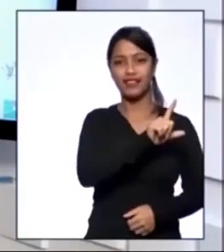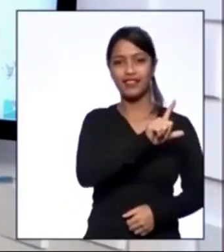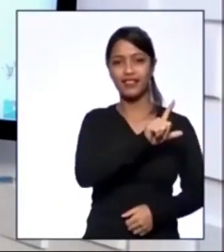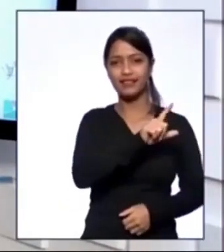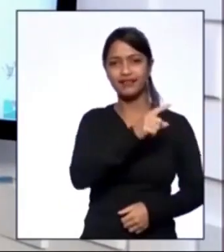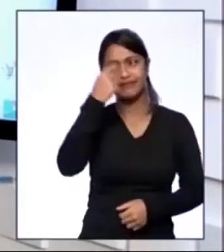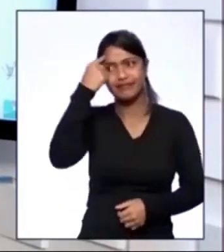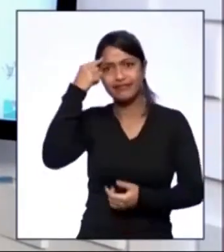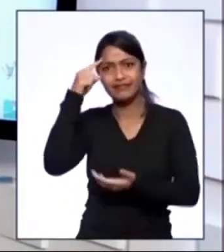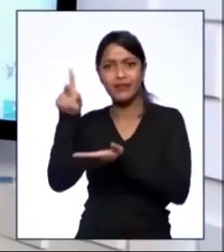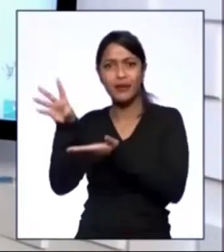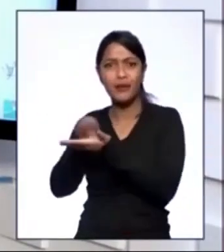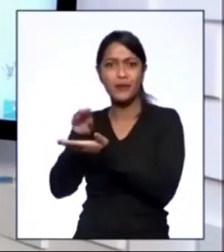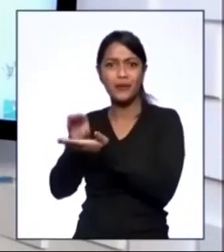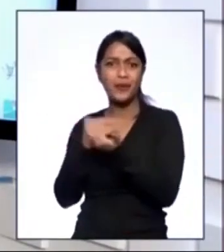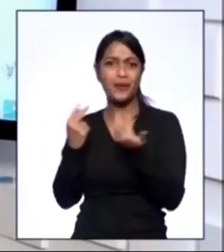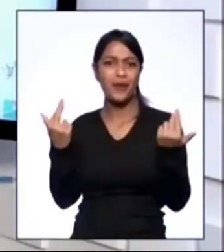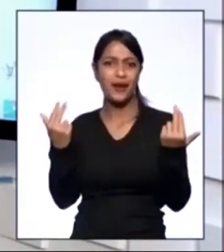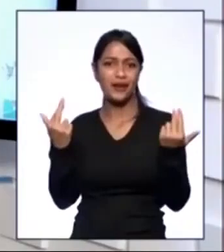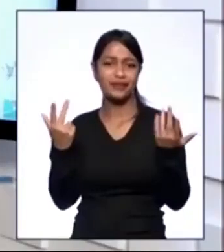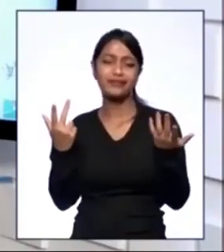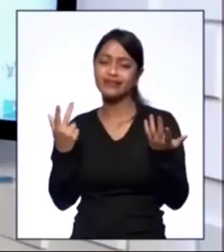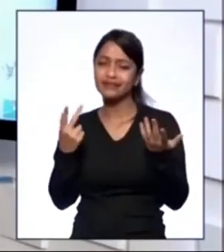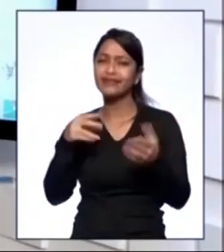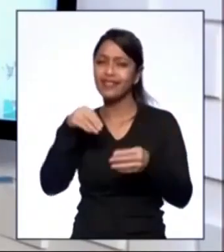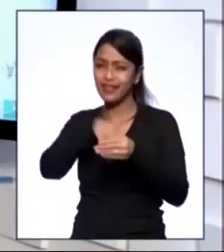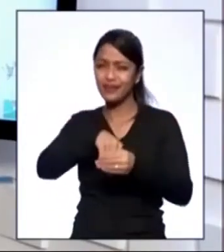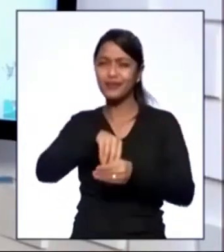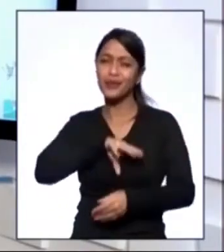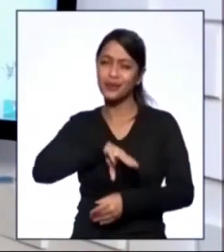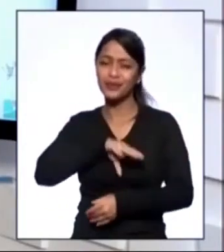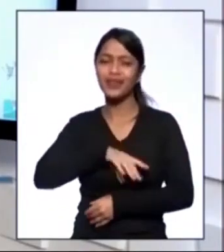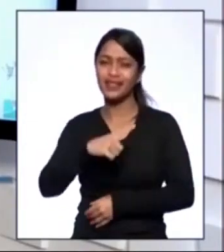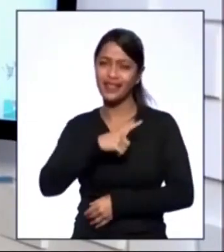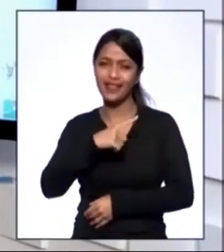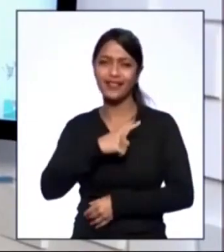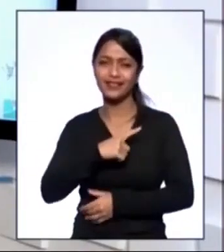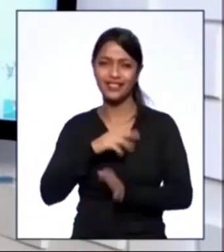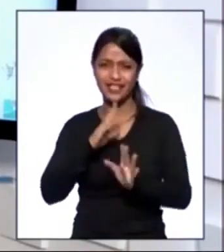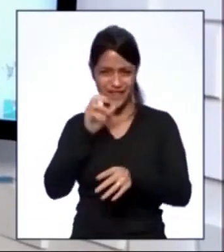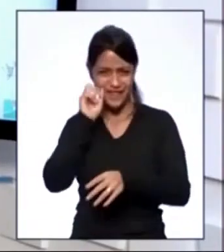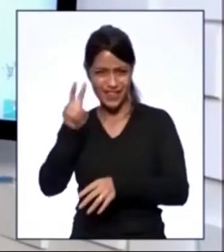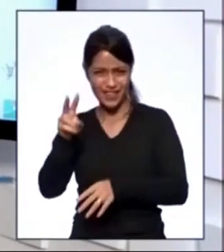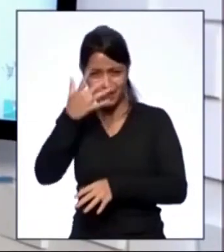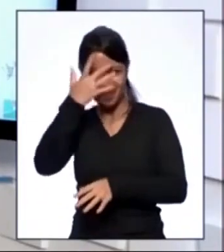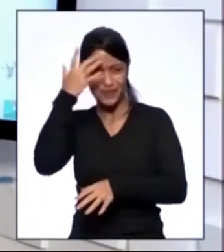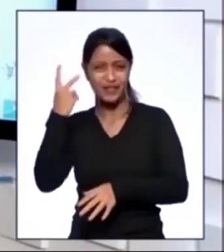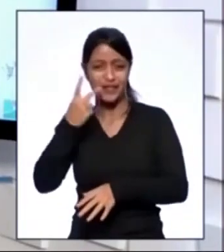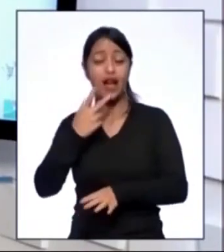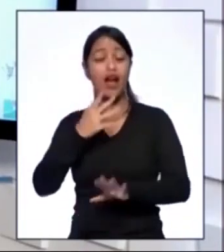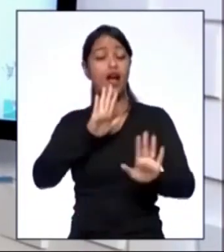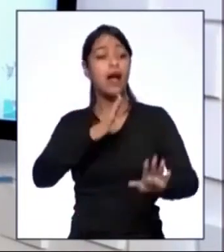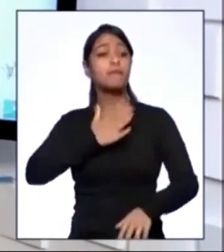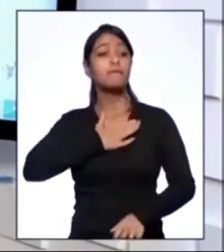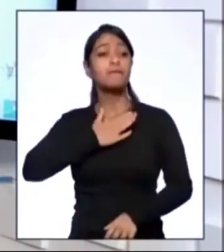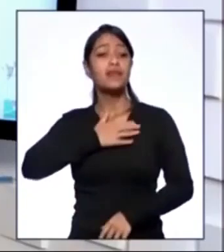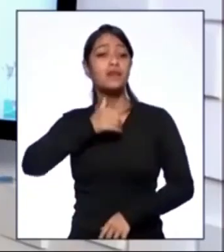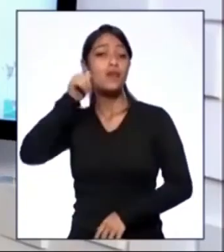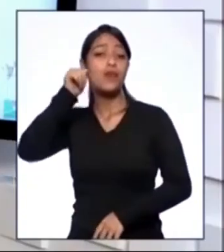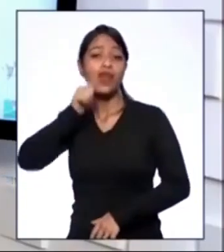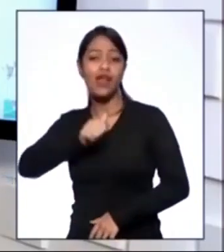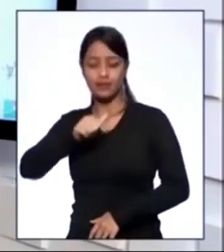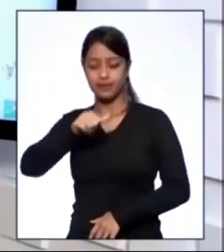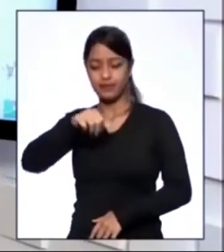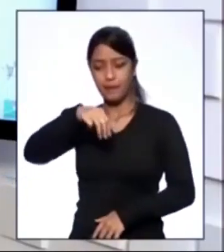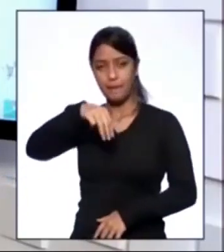de supercorreção. A gente já viu isso, quantas vezes você não ouviu alguém dizendo assim, a minha mulher, no lugar do u, usar o